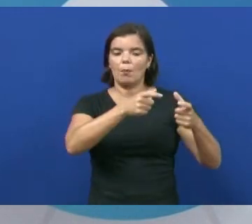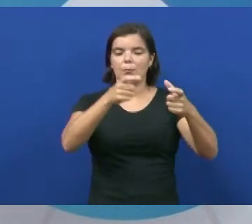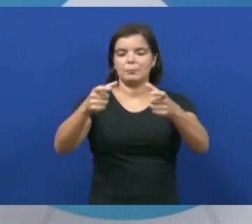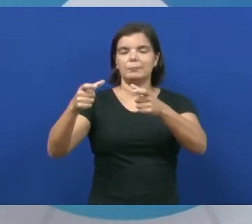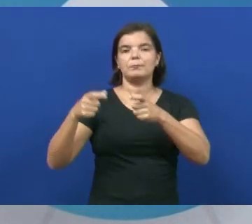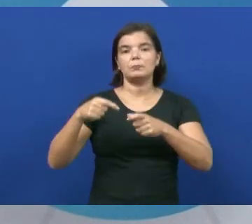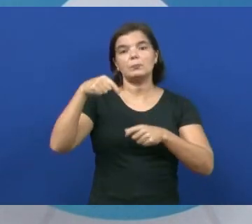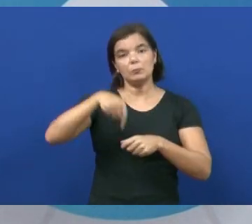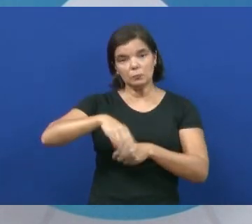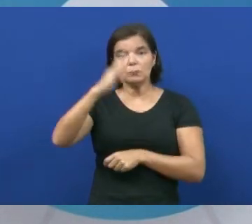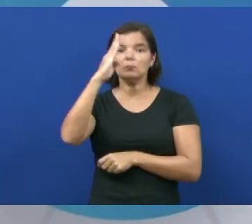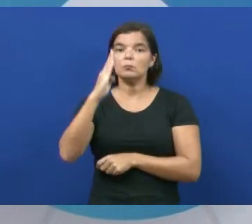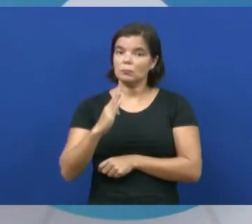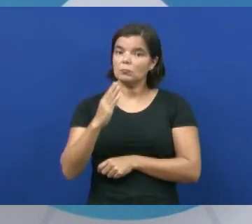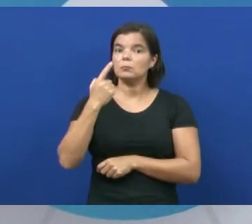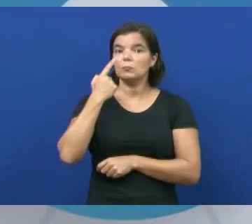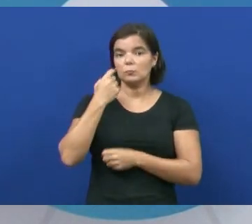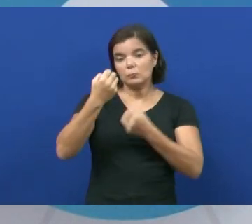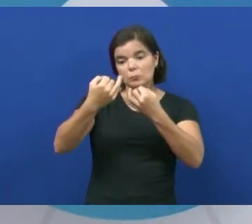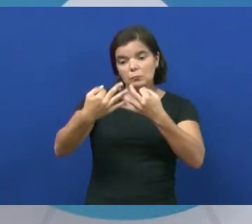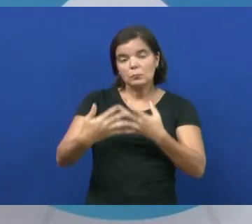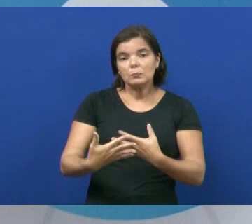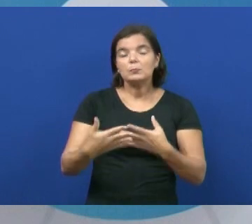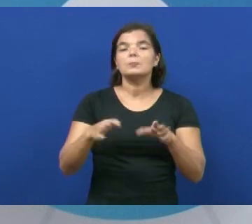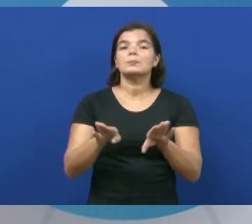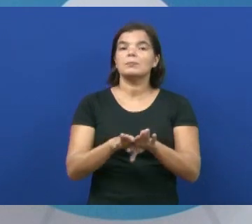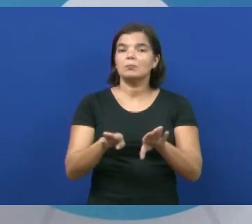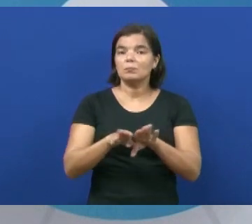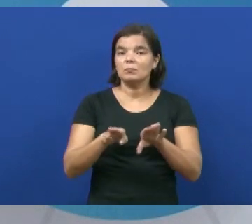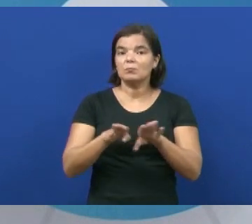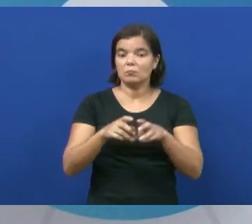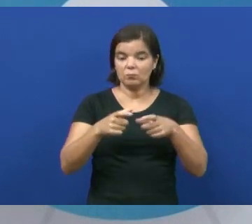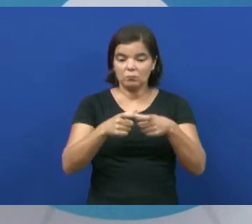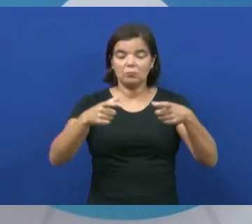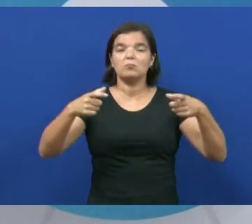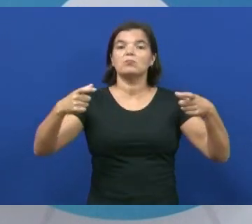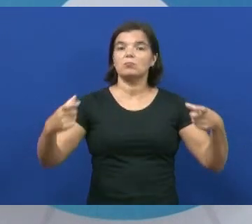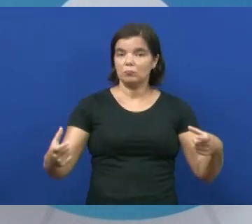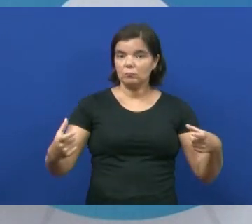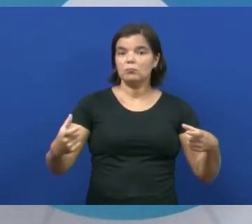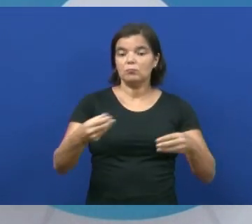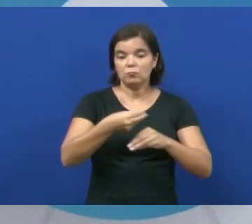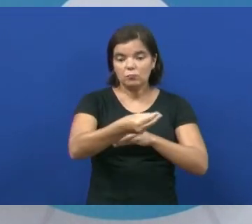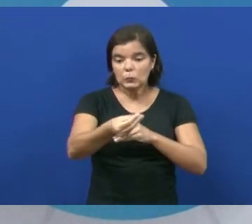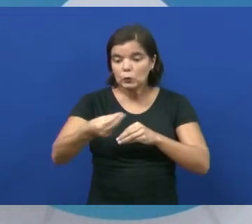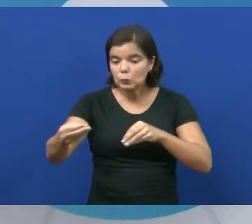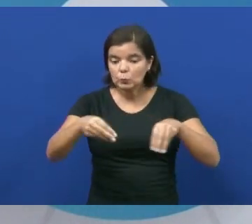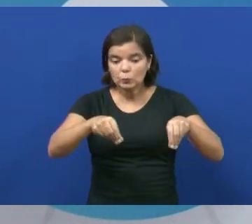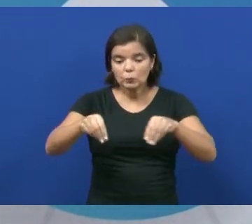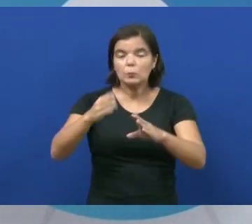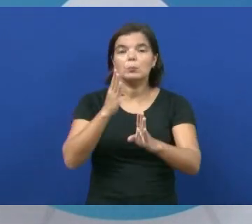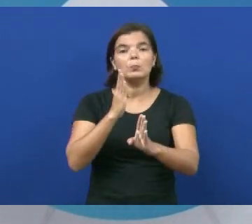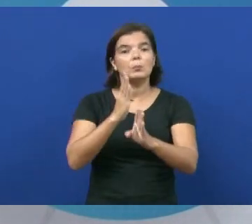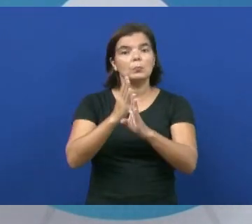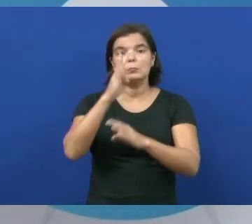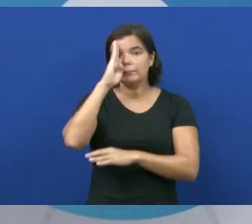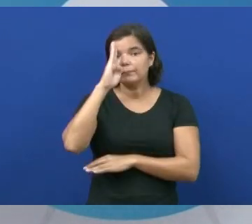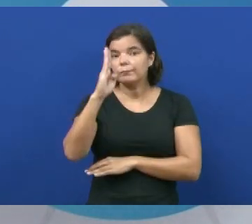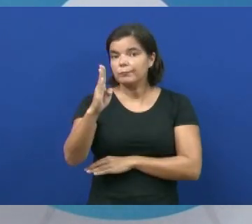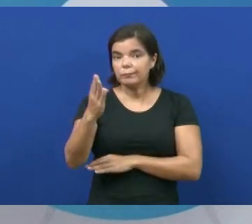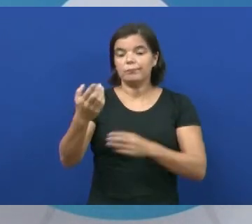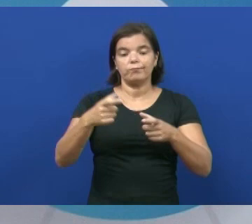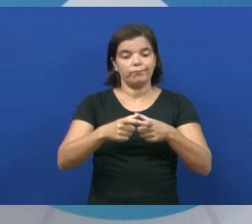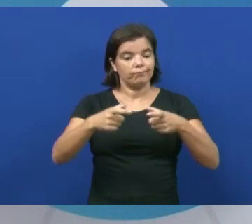região. Aqui no Brasil nós podemos falar, né, dessa questão da discrepância muito grande da distribuição de terras, por conta principalmente